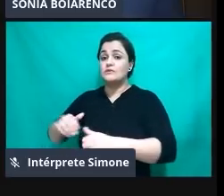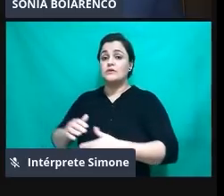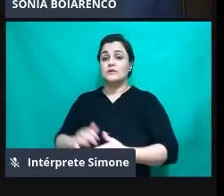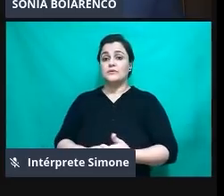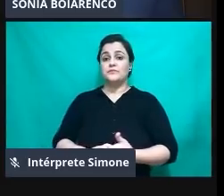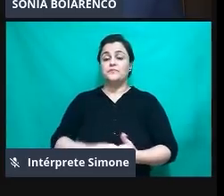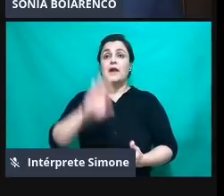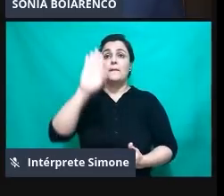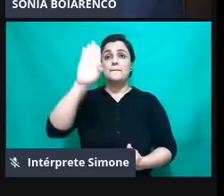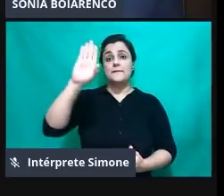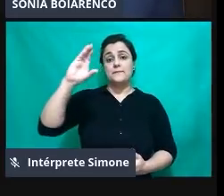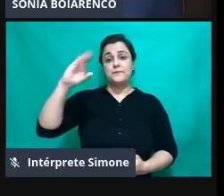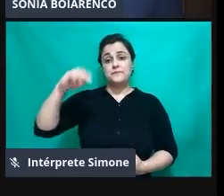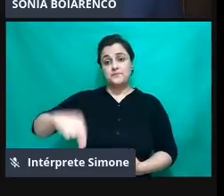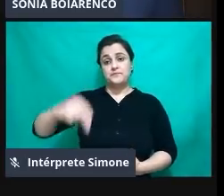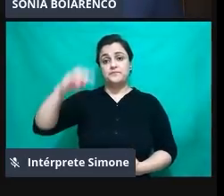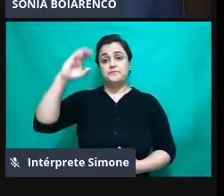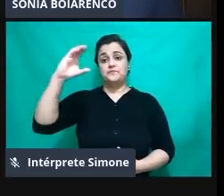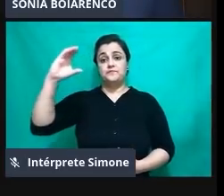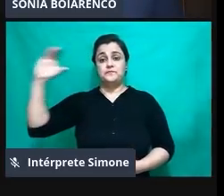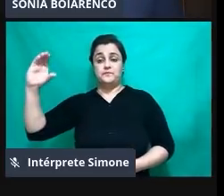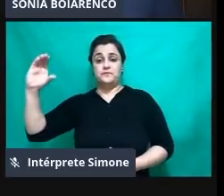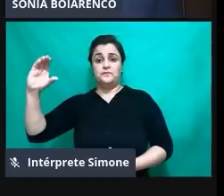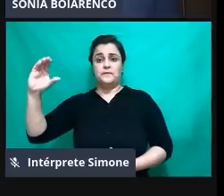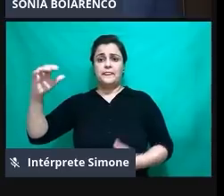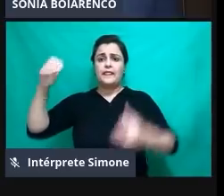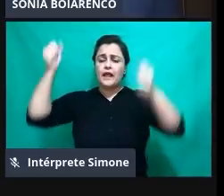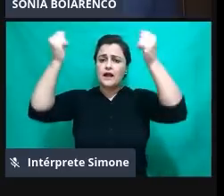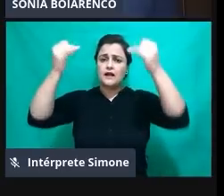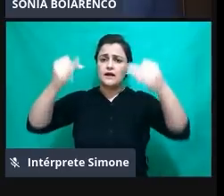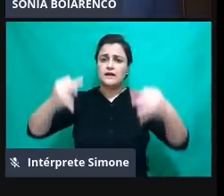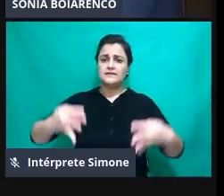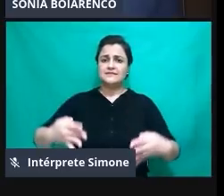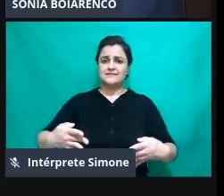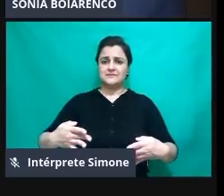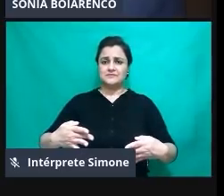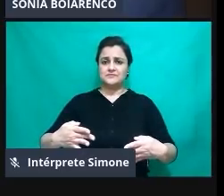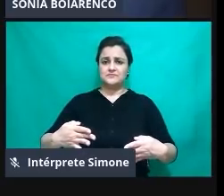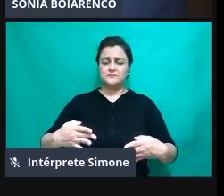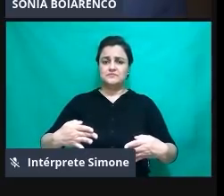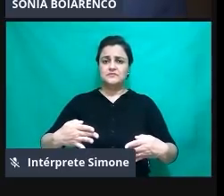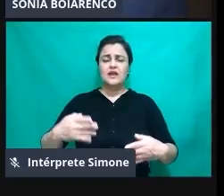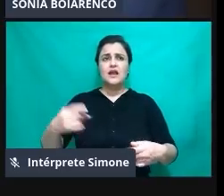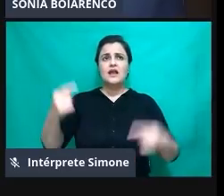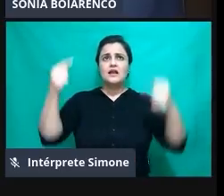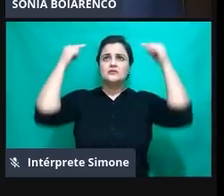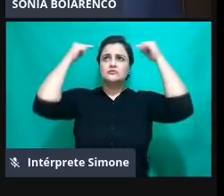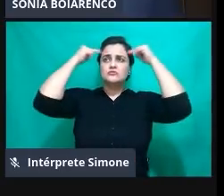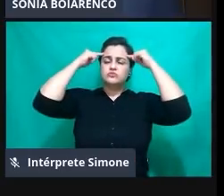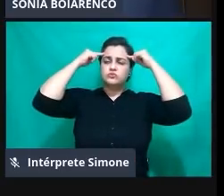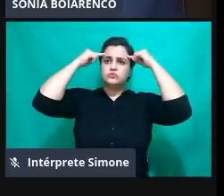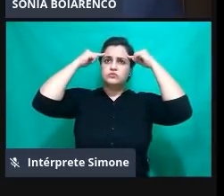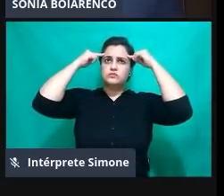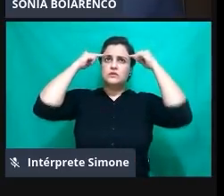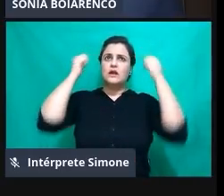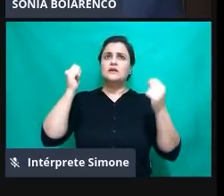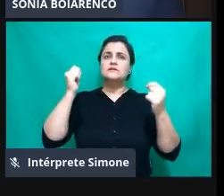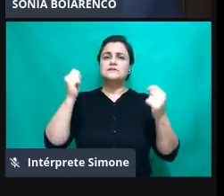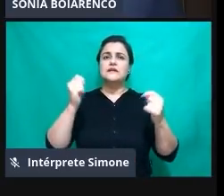muito da historiografia, ou seja, esses processos cognitivos que eu uso: